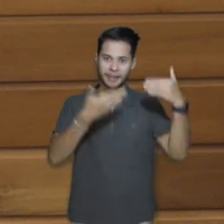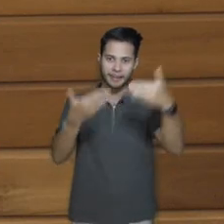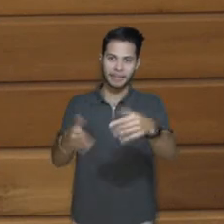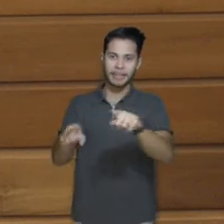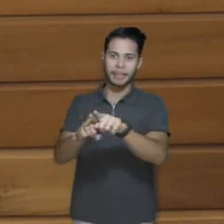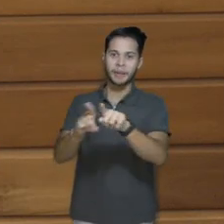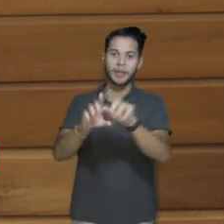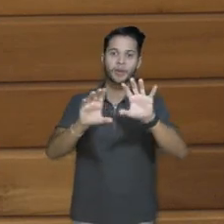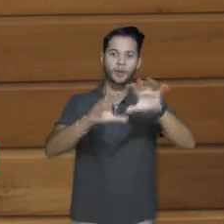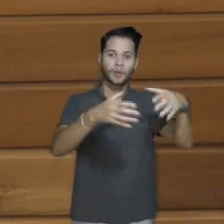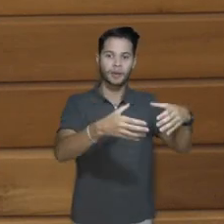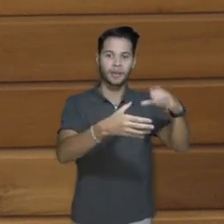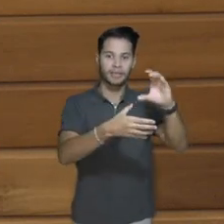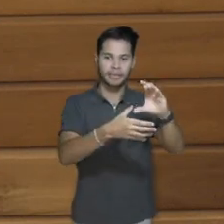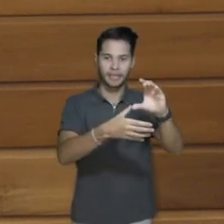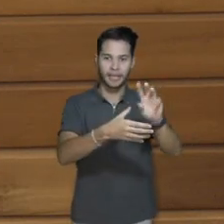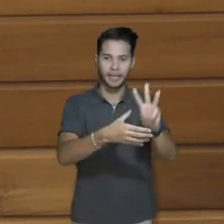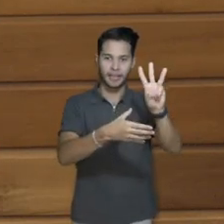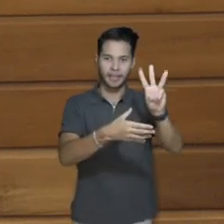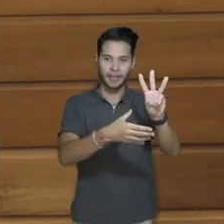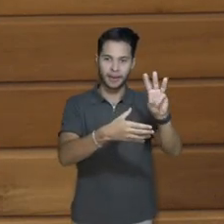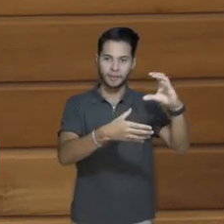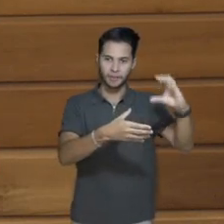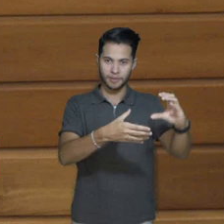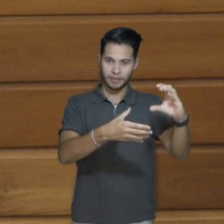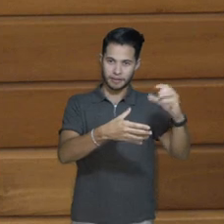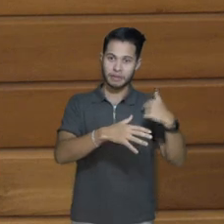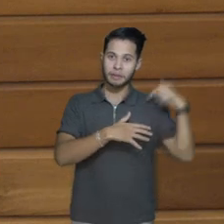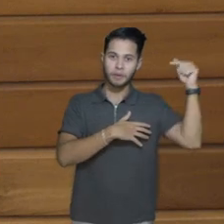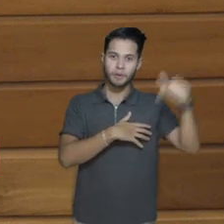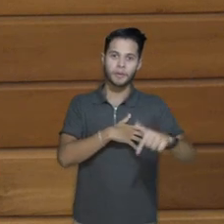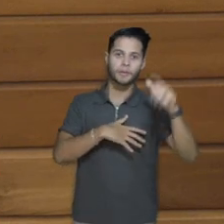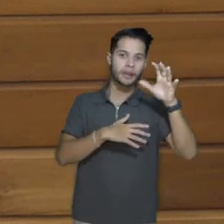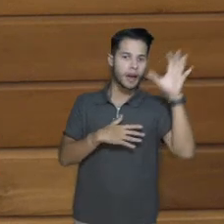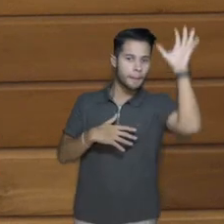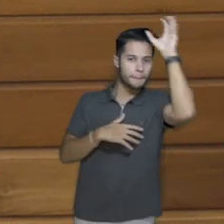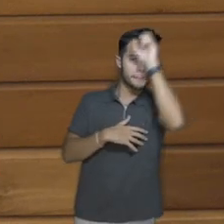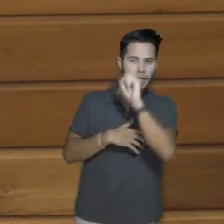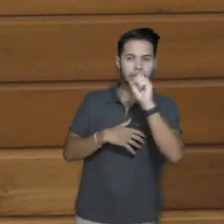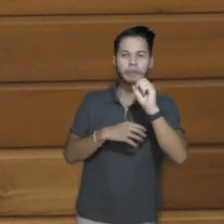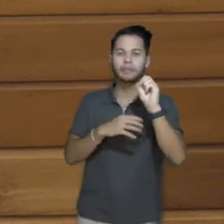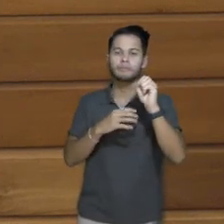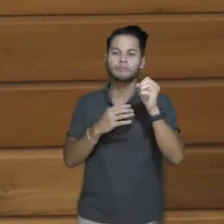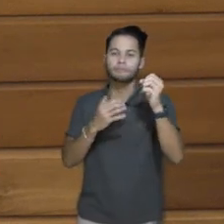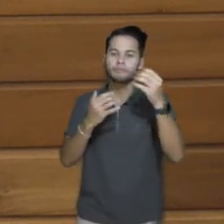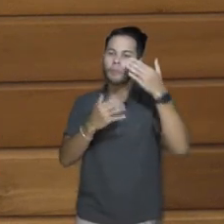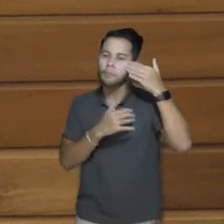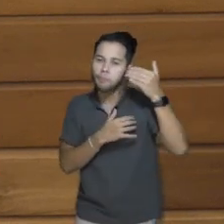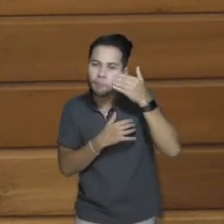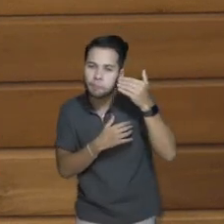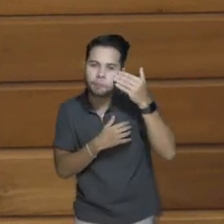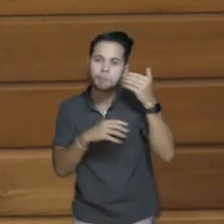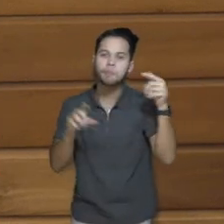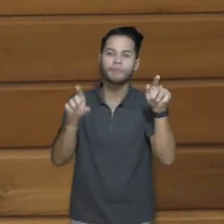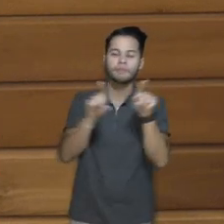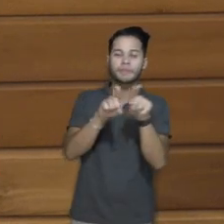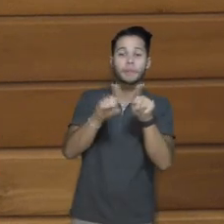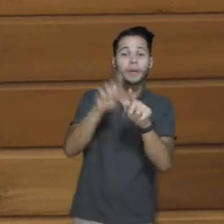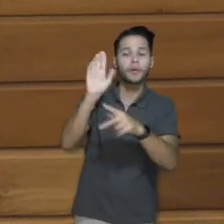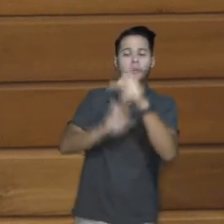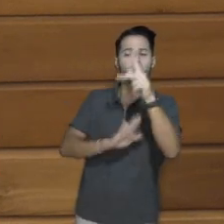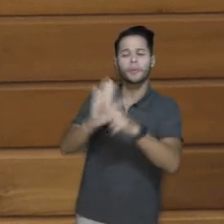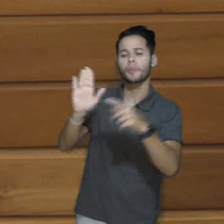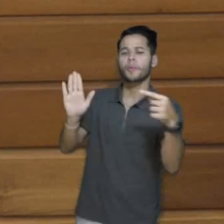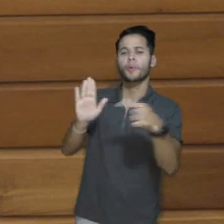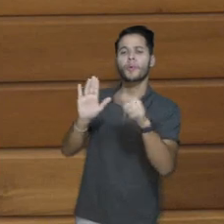Catarina também aprender um pouco mais eh e conheceu o programa né para falava antes né Afonso de levar